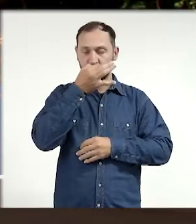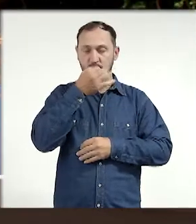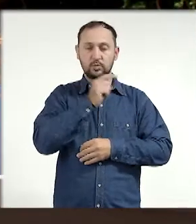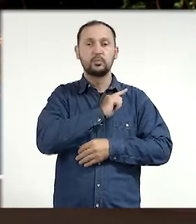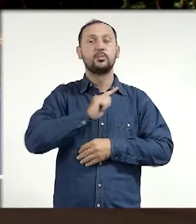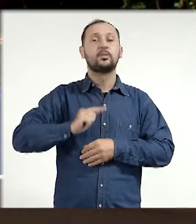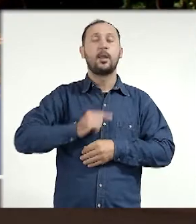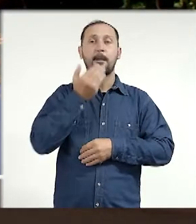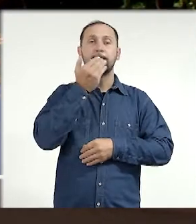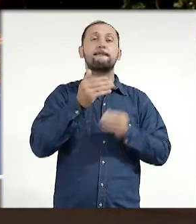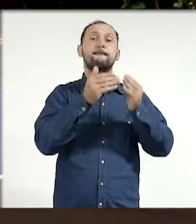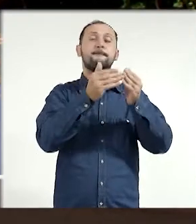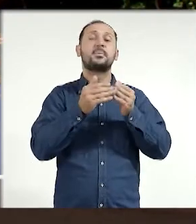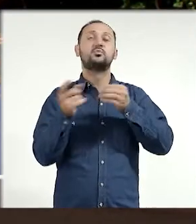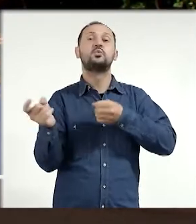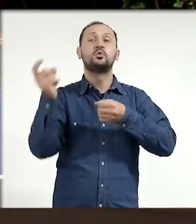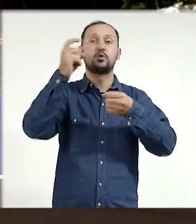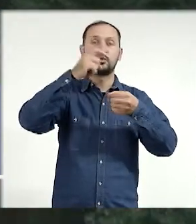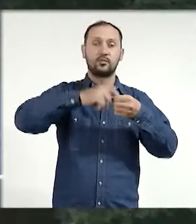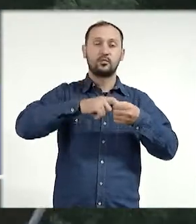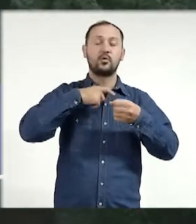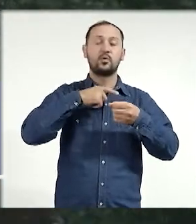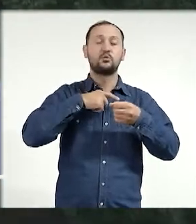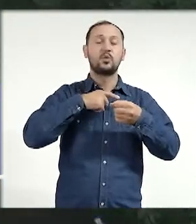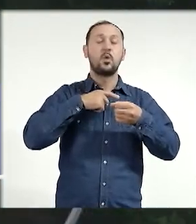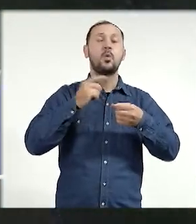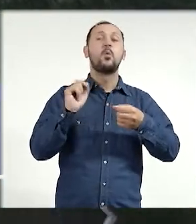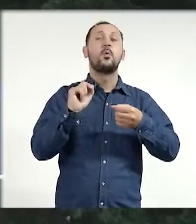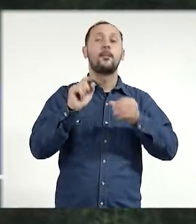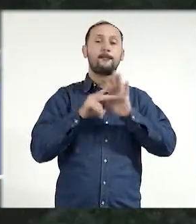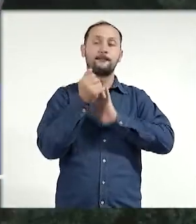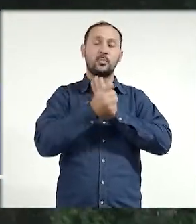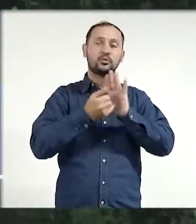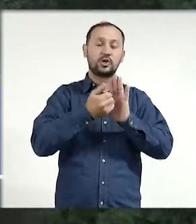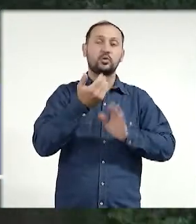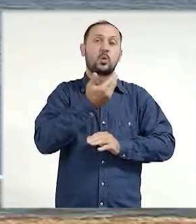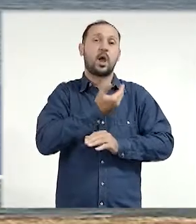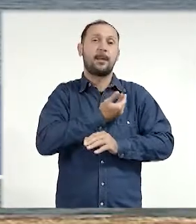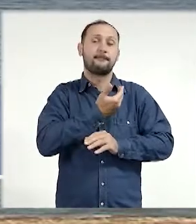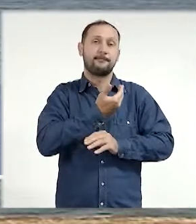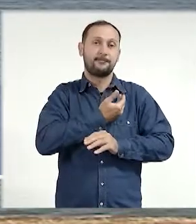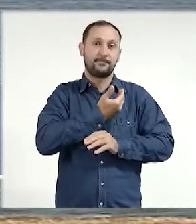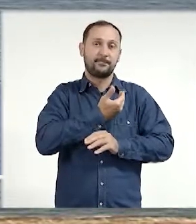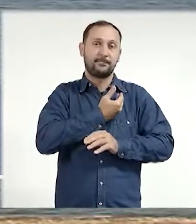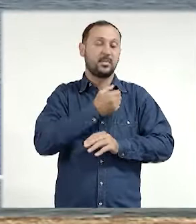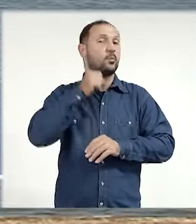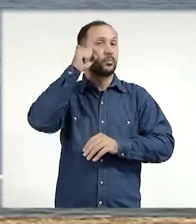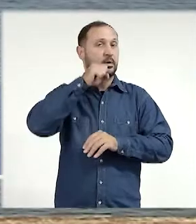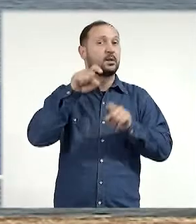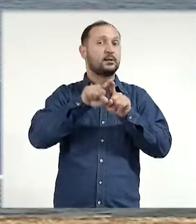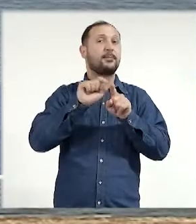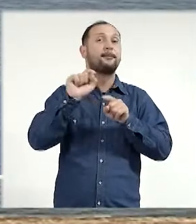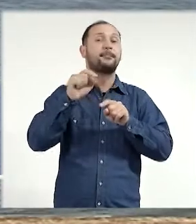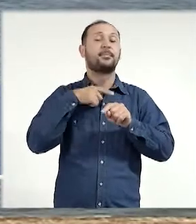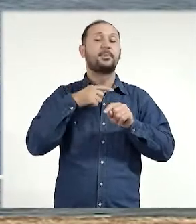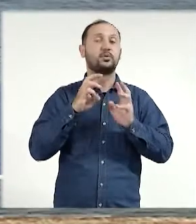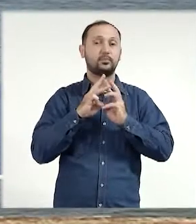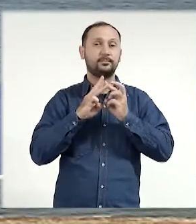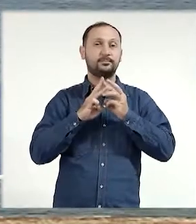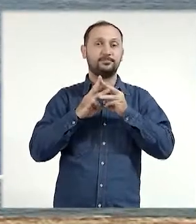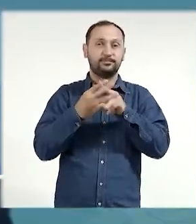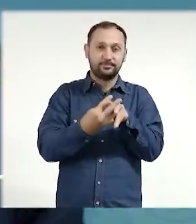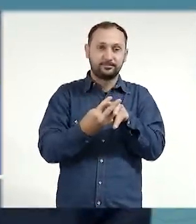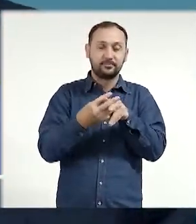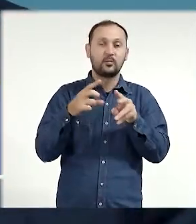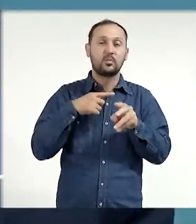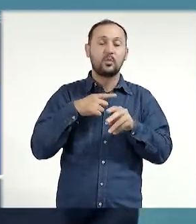ao governo estadual solicitam a retomada do programa Amigos do Parque dos Poderes e a reabertura do Parque das Nações Indígenas em Campo